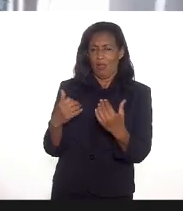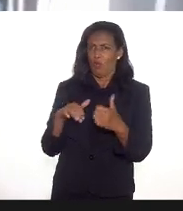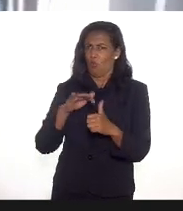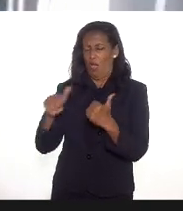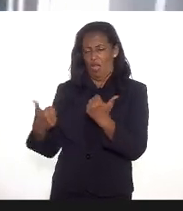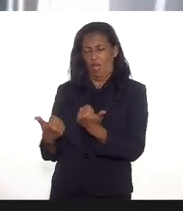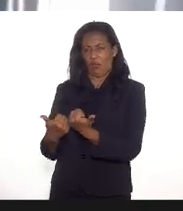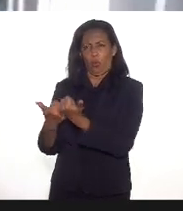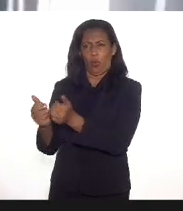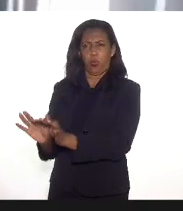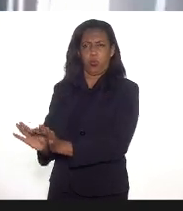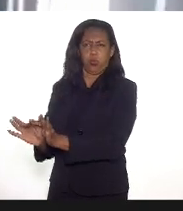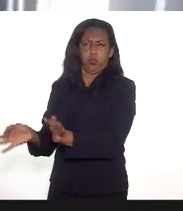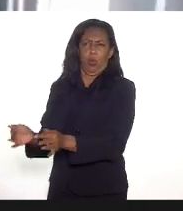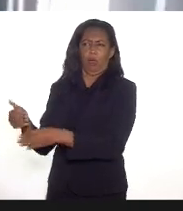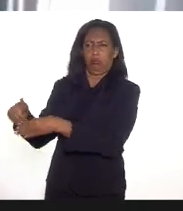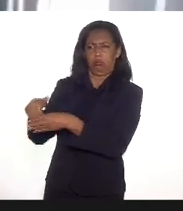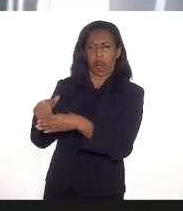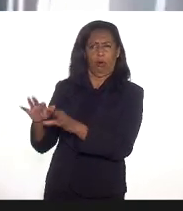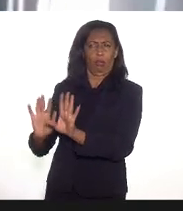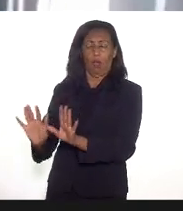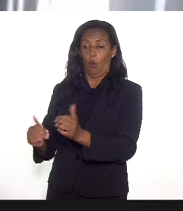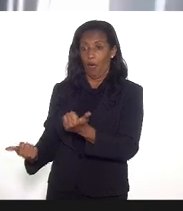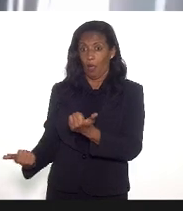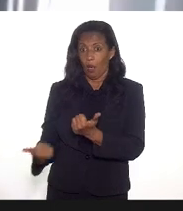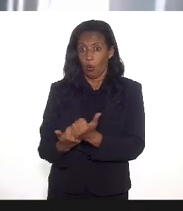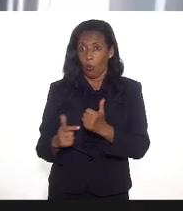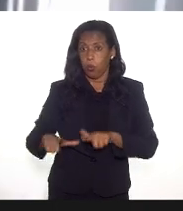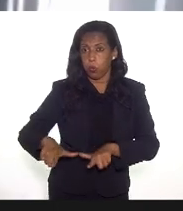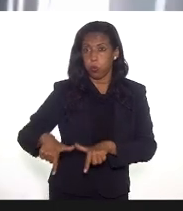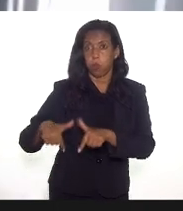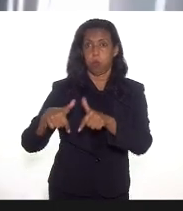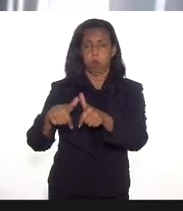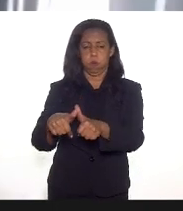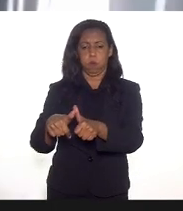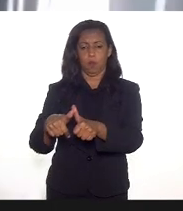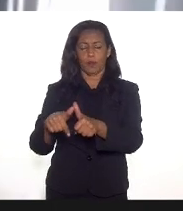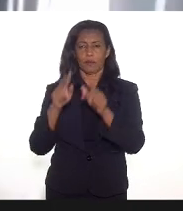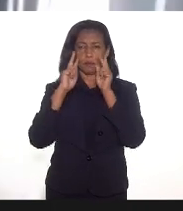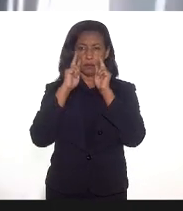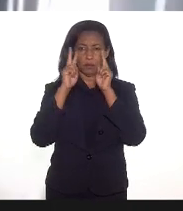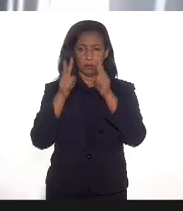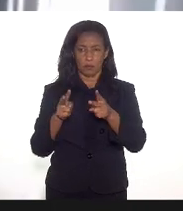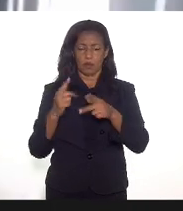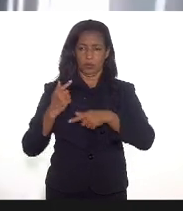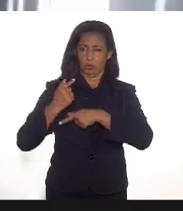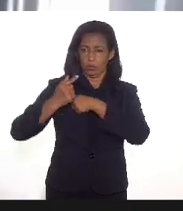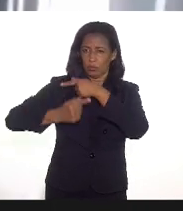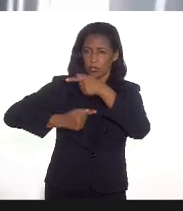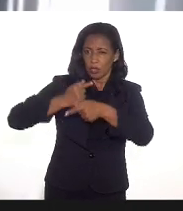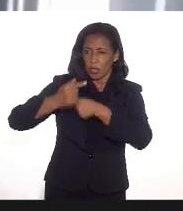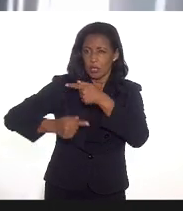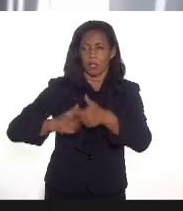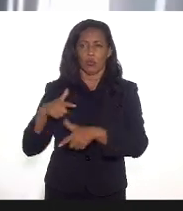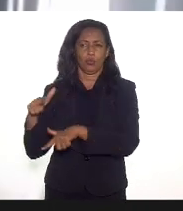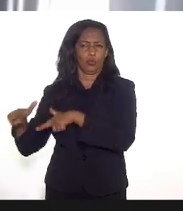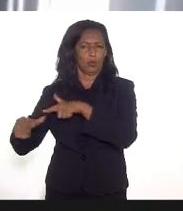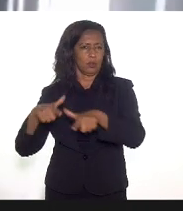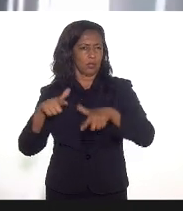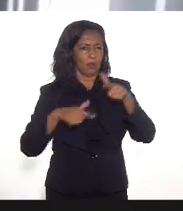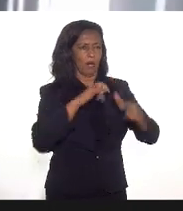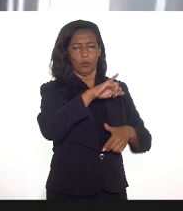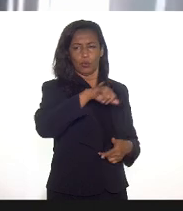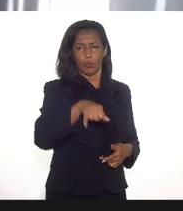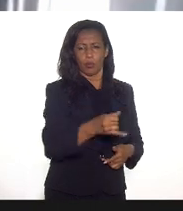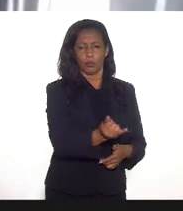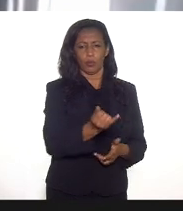pictóricas, pontuais, eleitoreiras, nada disso, ações estruturantes que do ponto de vista da geração de serviços, políticas,